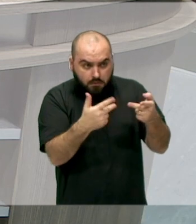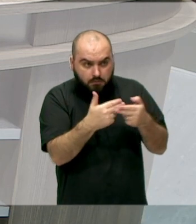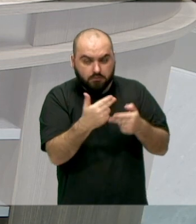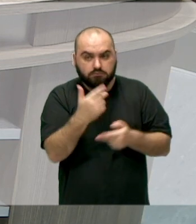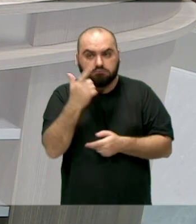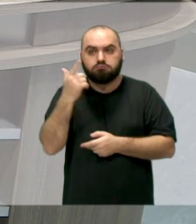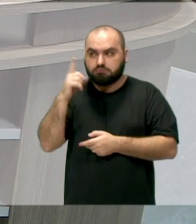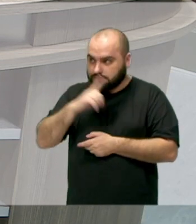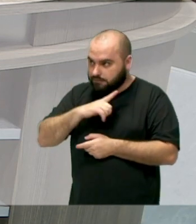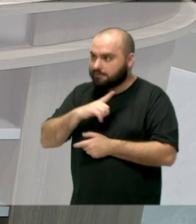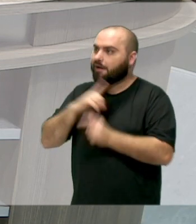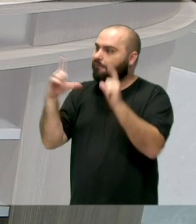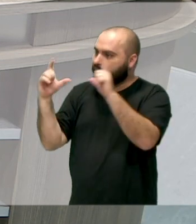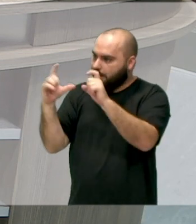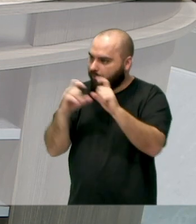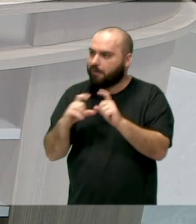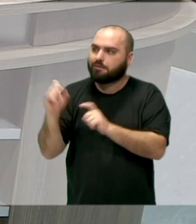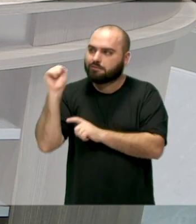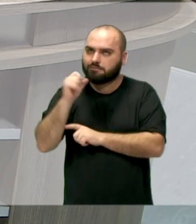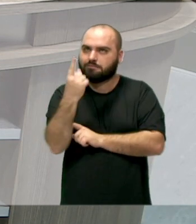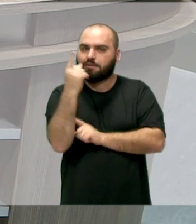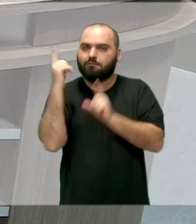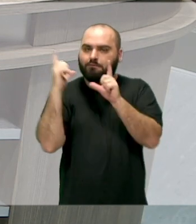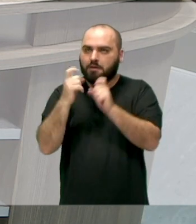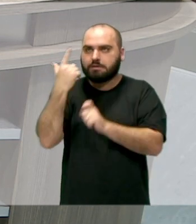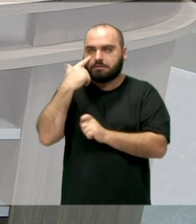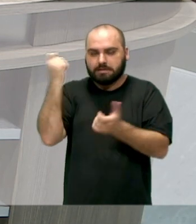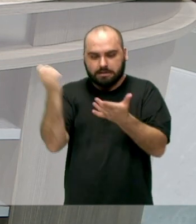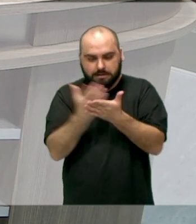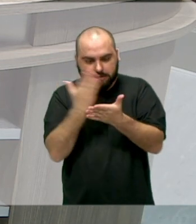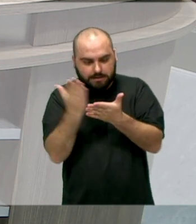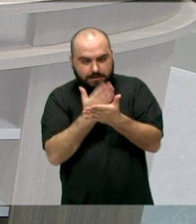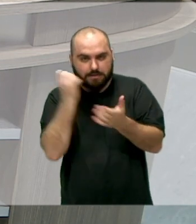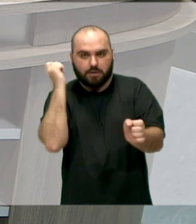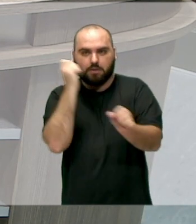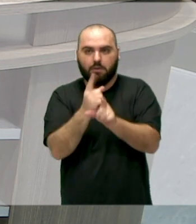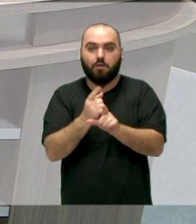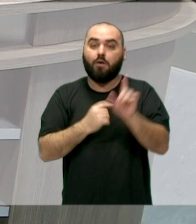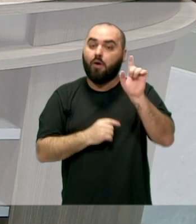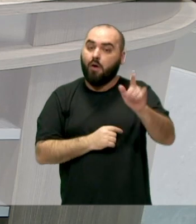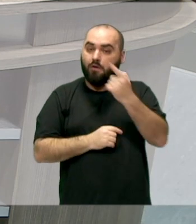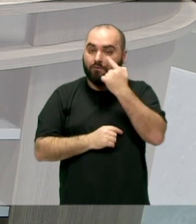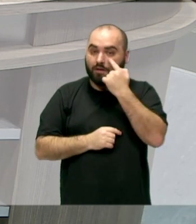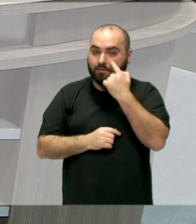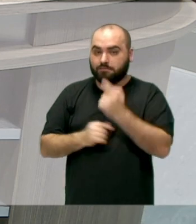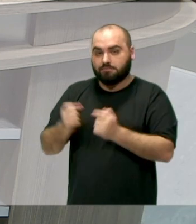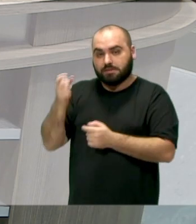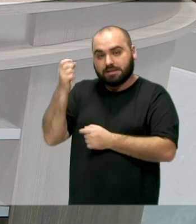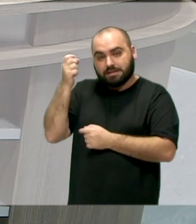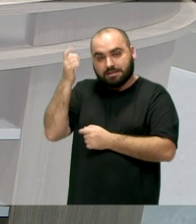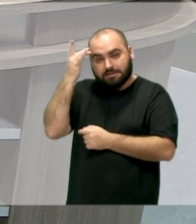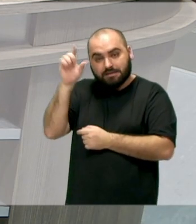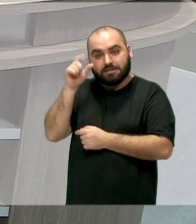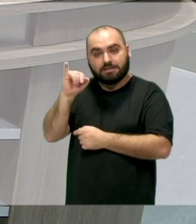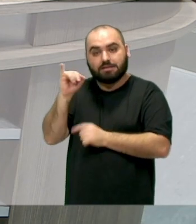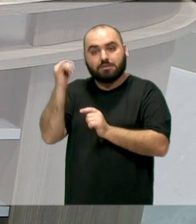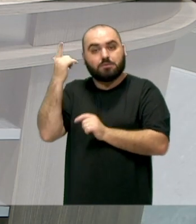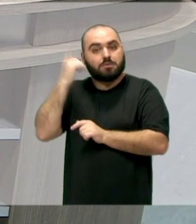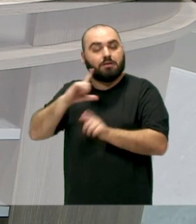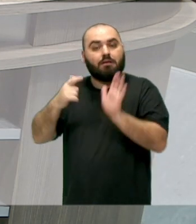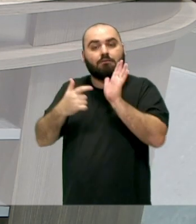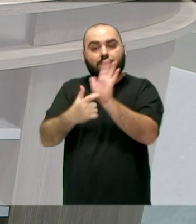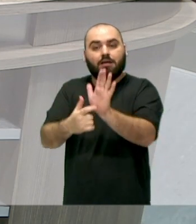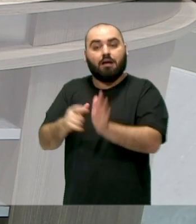Conseguiste foto, alguma? tem uma foto dele, vamos ver se eu acho aqui. Tem algumas, aqui, eu não sei se aparece, aqui